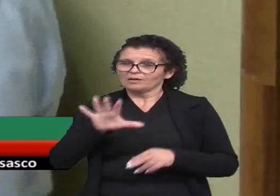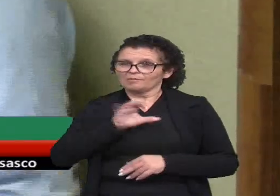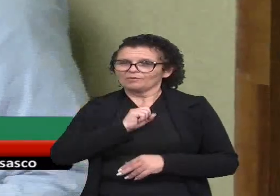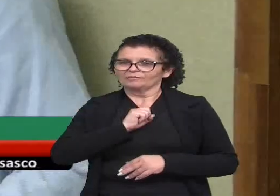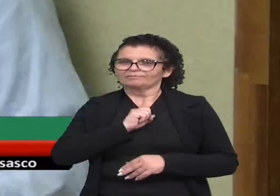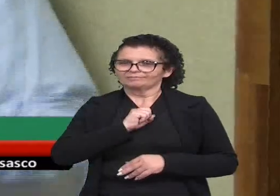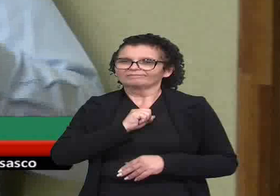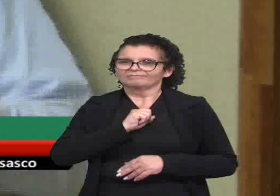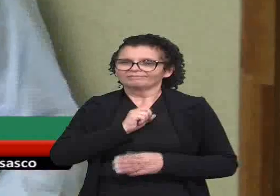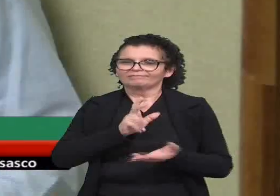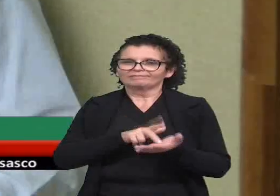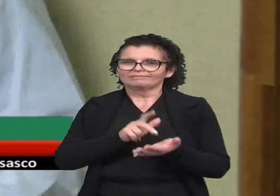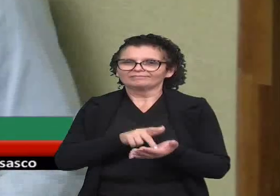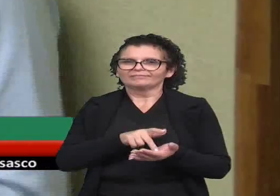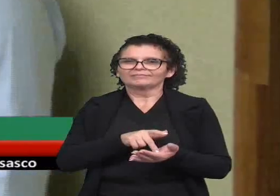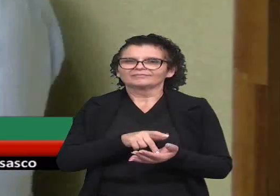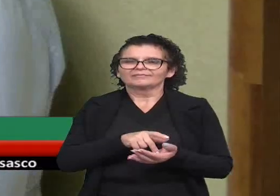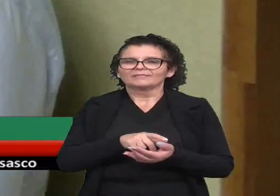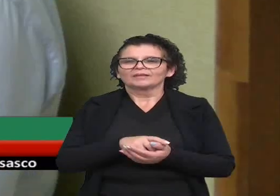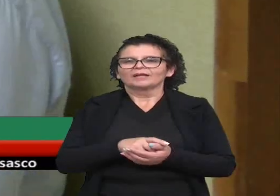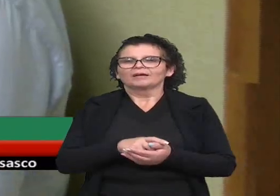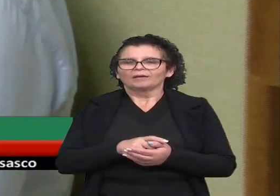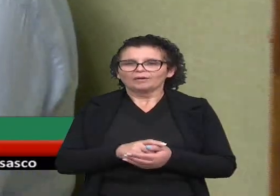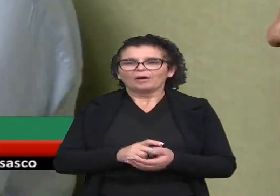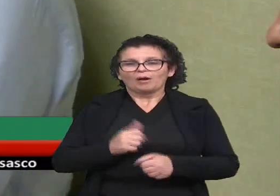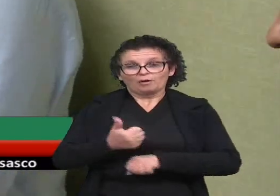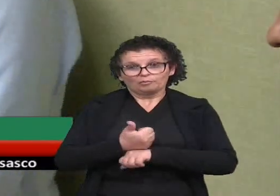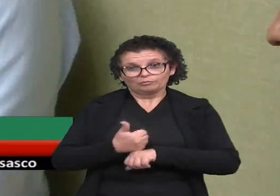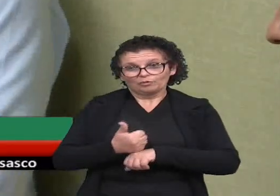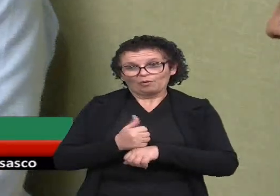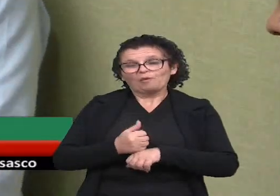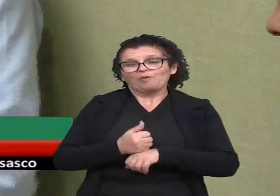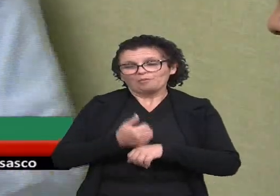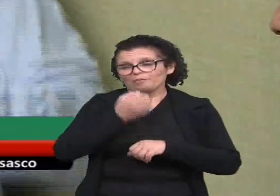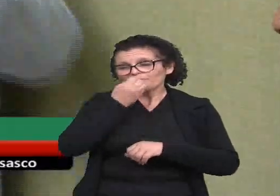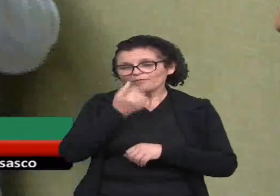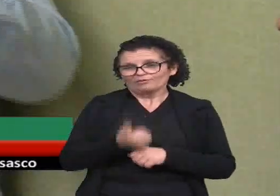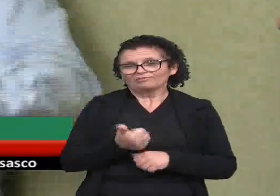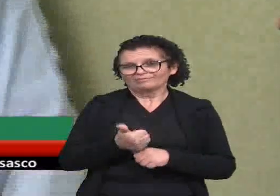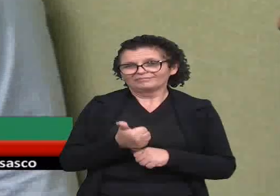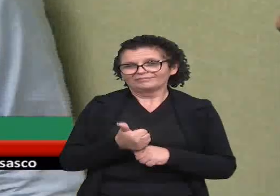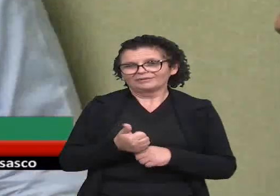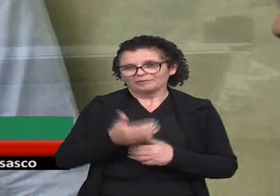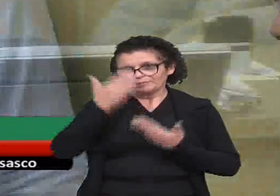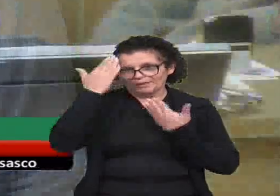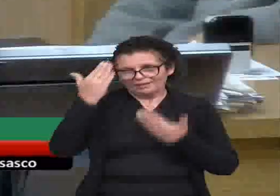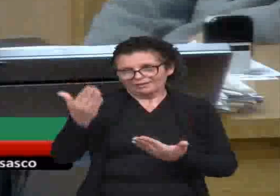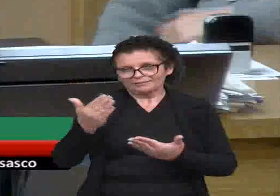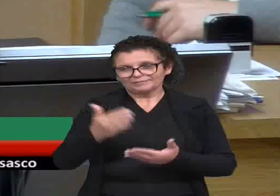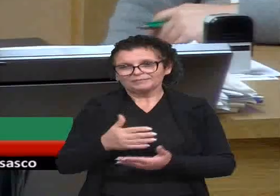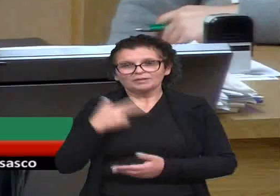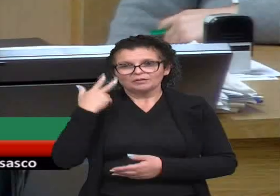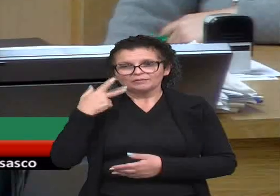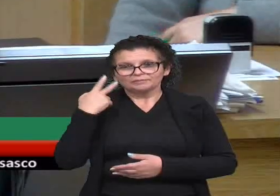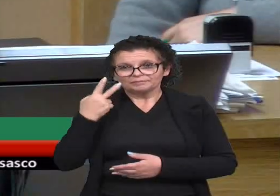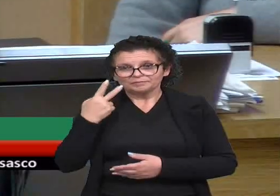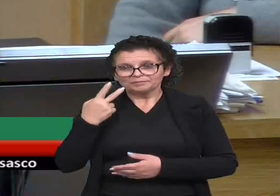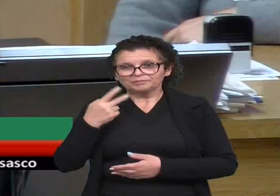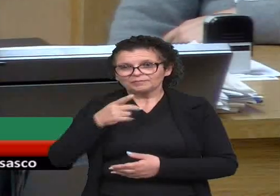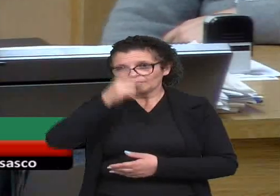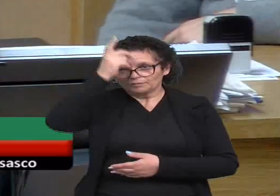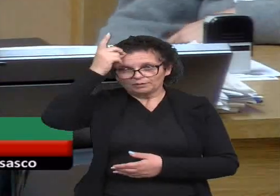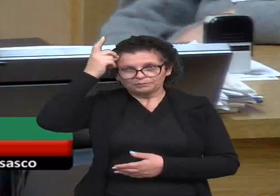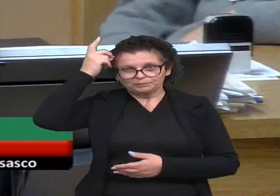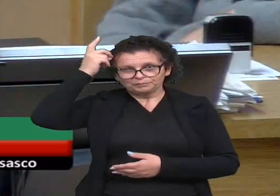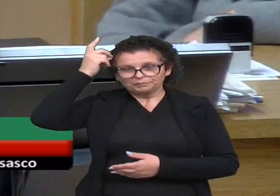Foi por amor. Então, é um grande atleta antigo do IDM aí. A gente fica feliz. Obrigado, senhor presidente. Obrigado, nobre vereador Delbio